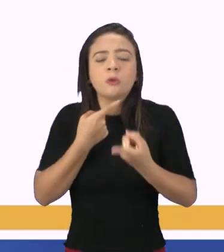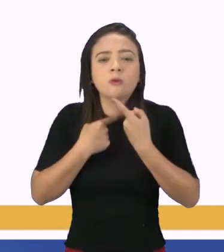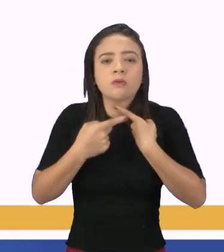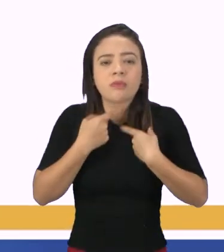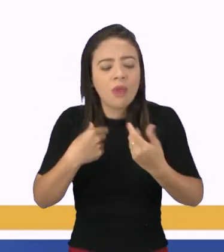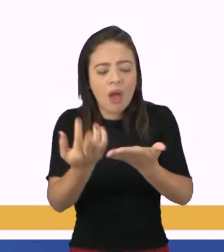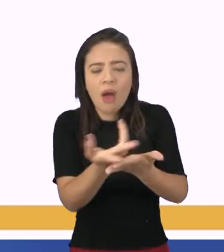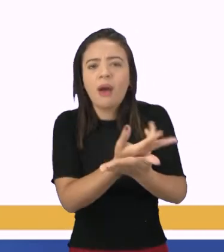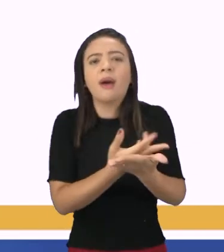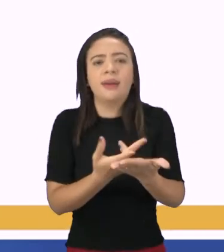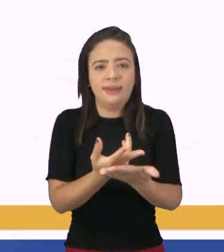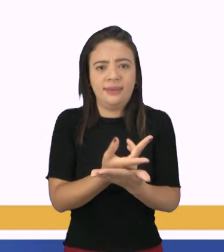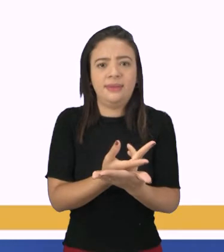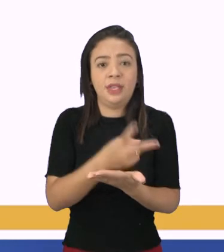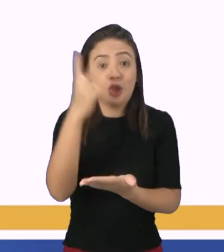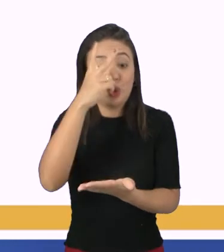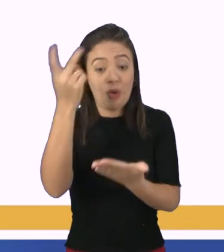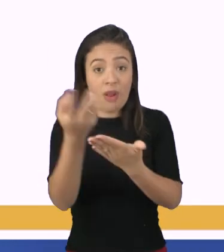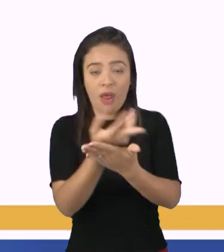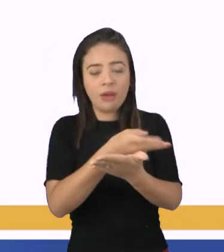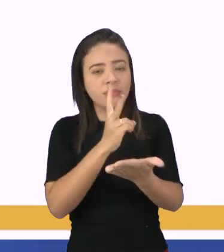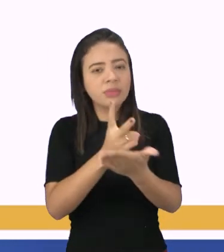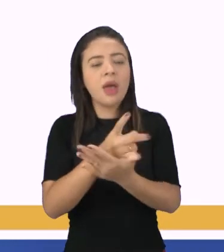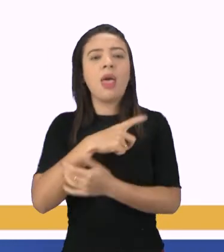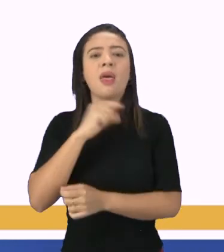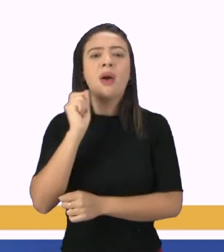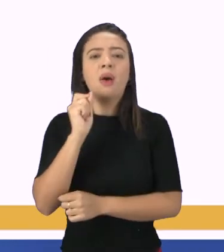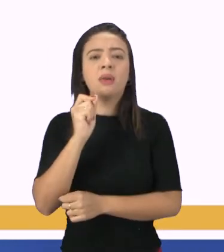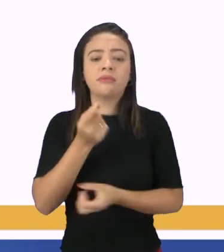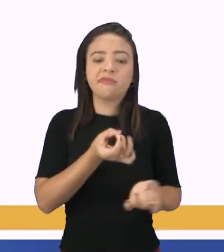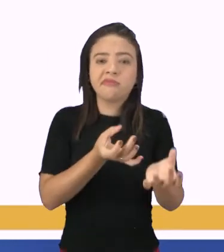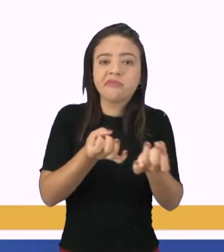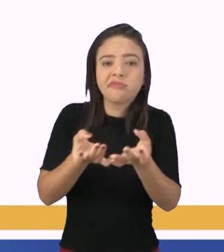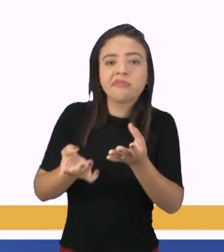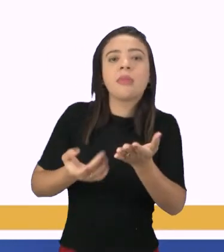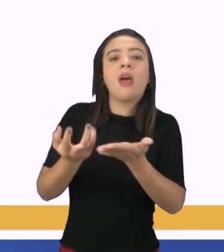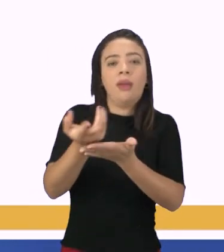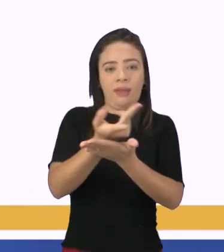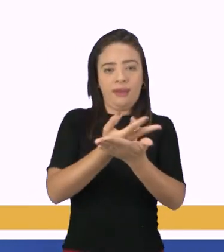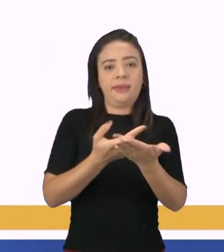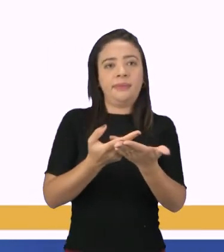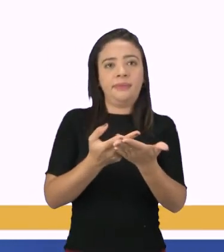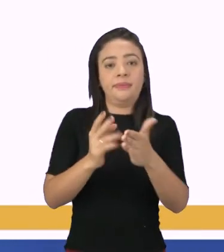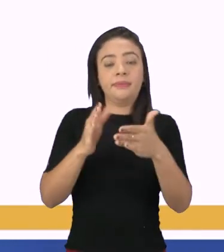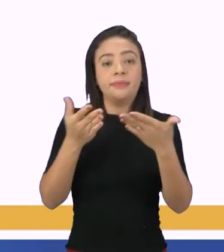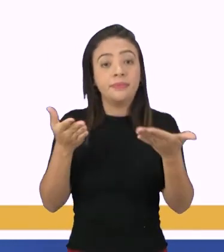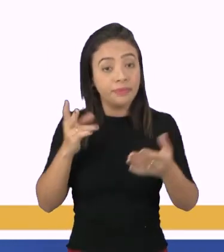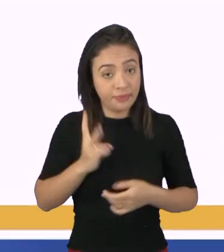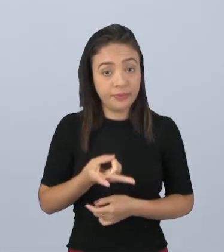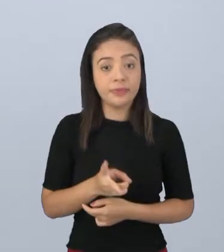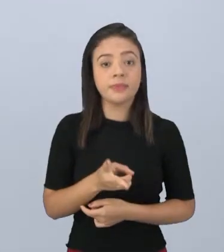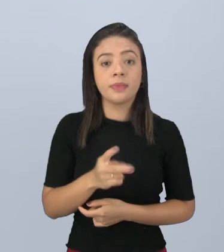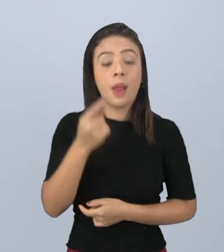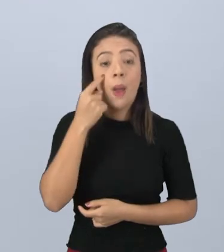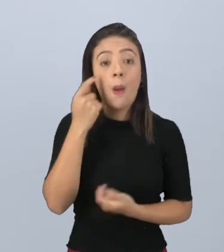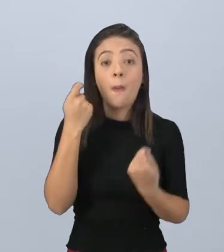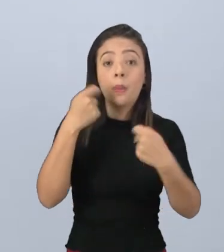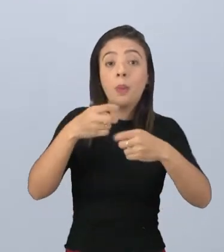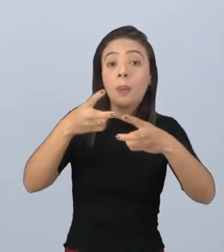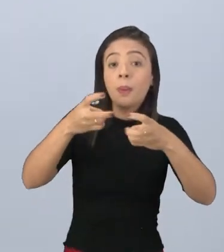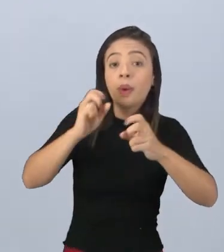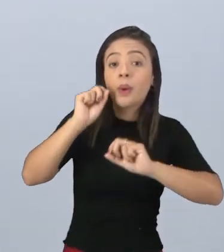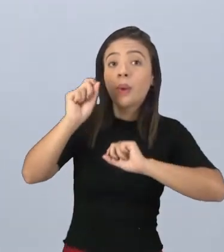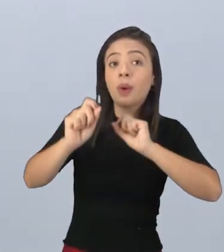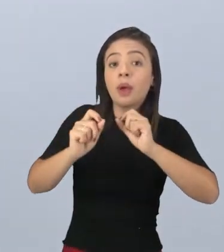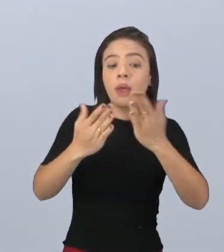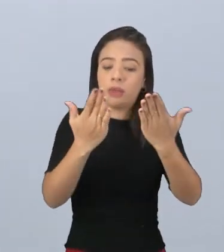Na história da arte, vemos que sempre existiu a comercialização. Bom, vamos seguindo para que você possa fazer